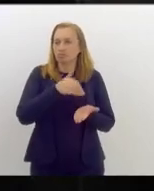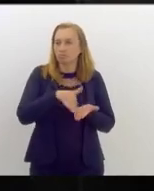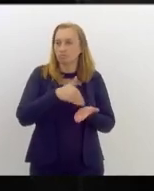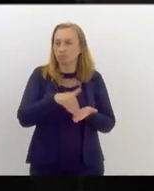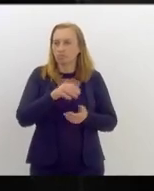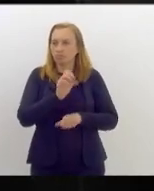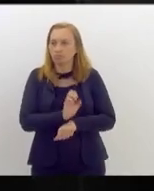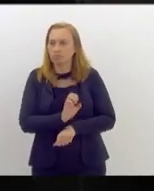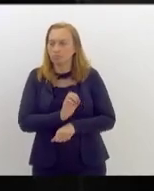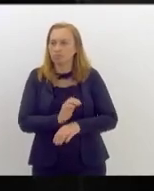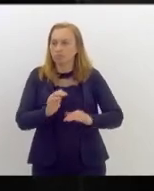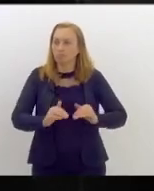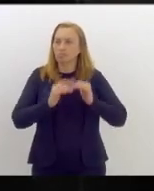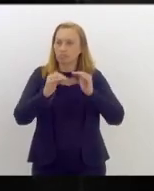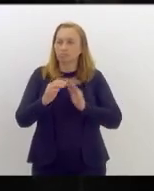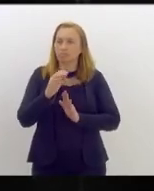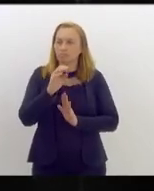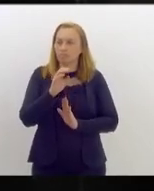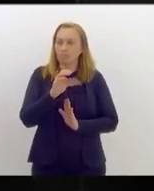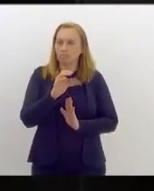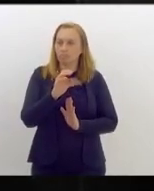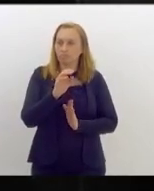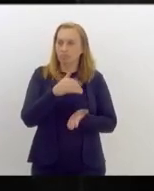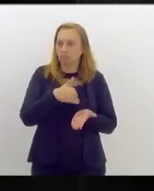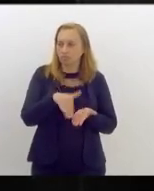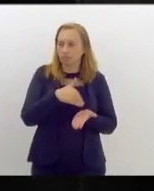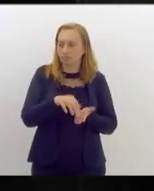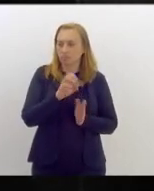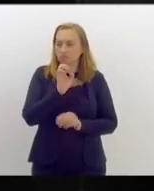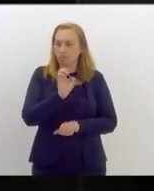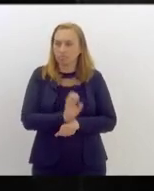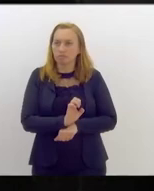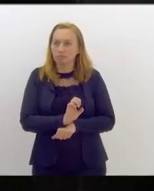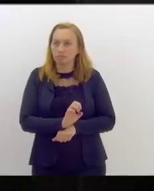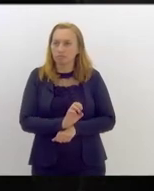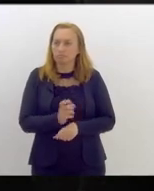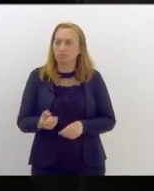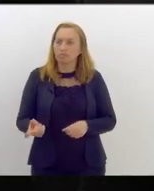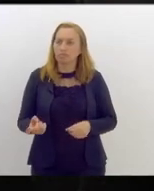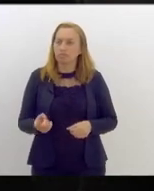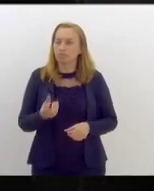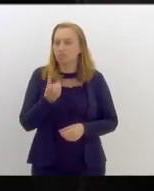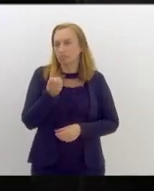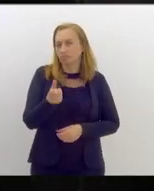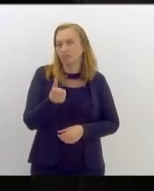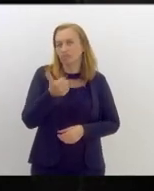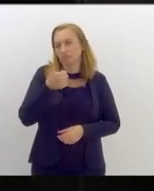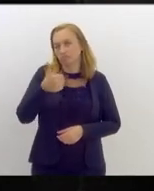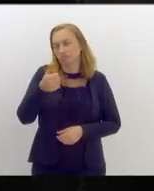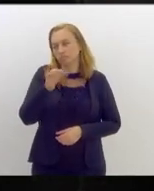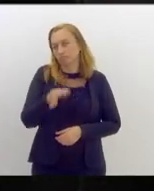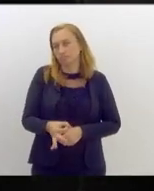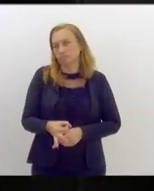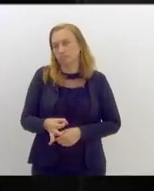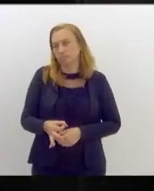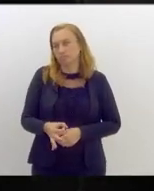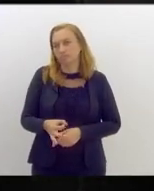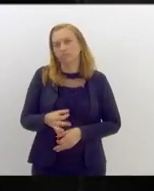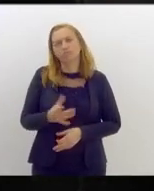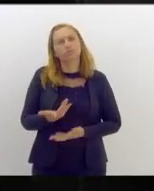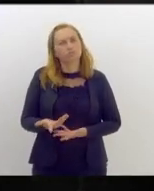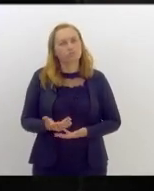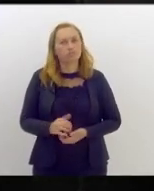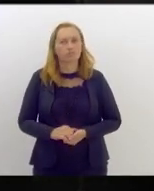e do estudo secretário de estado com o percentual de recomposição de 61 por cento e na